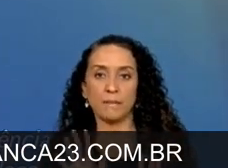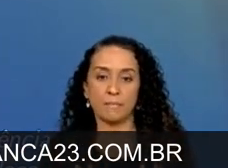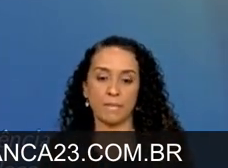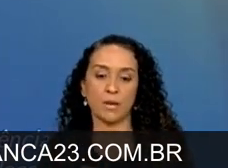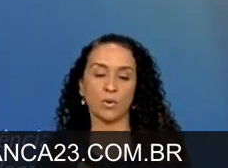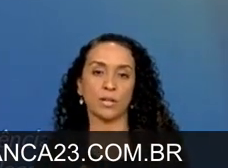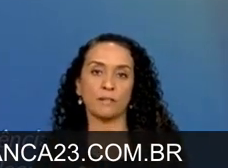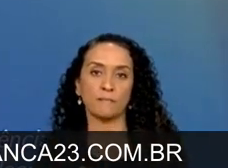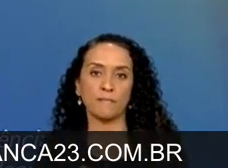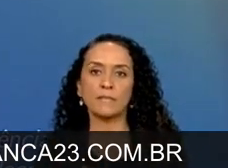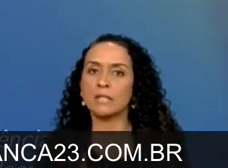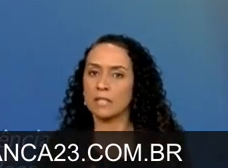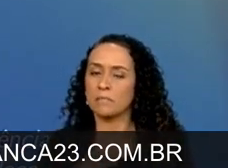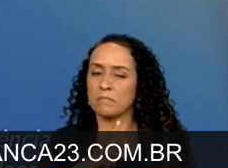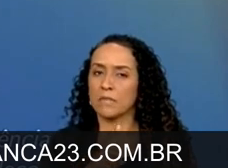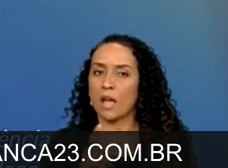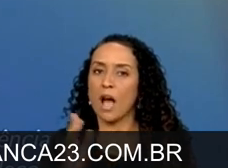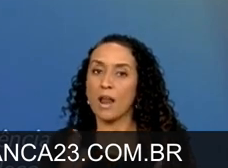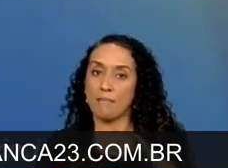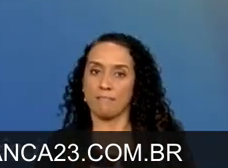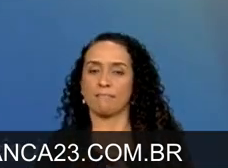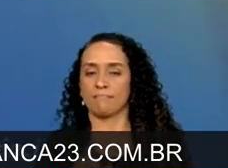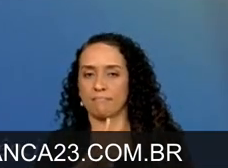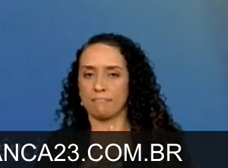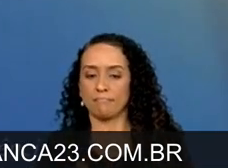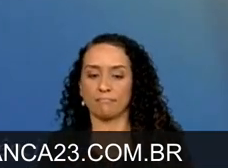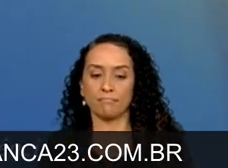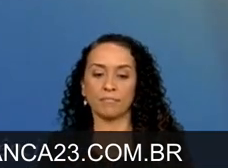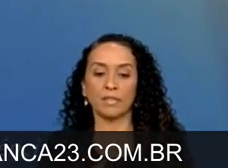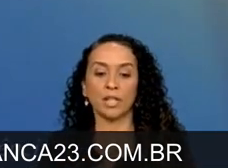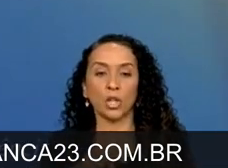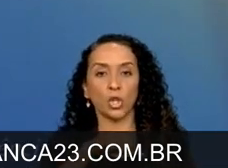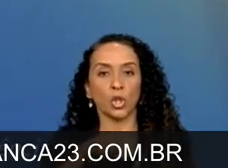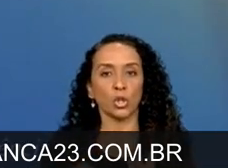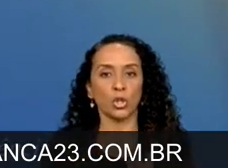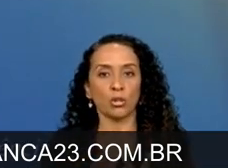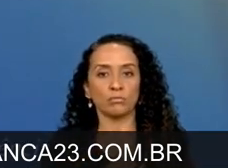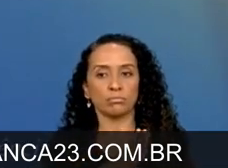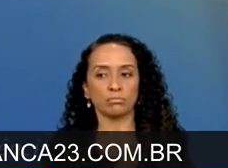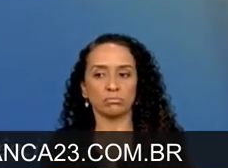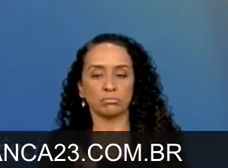mas ele, todavia, tem algumas limitações. Serão dois canais